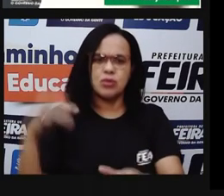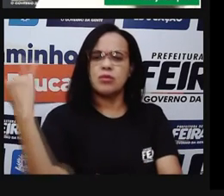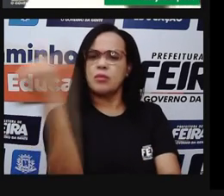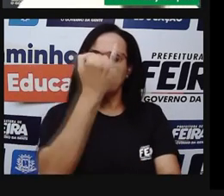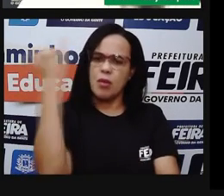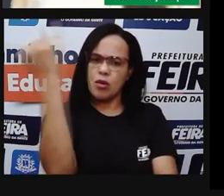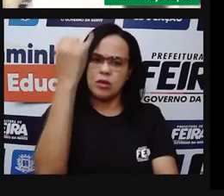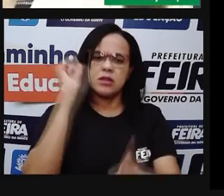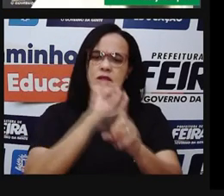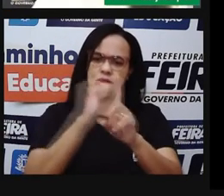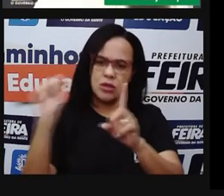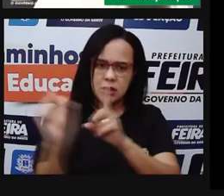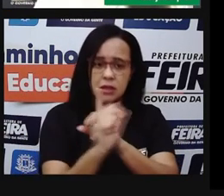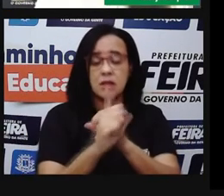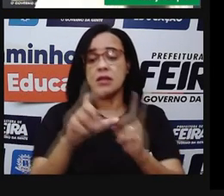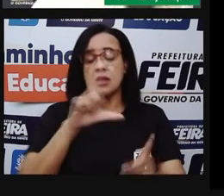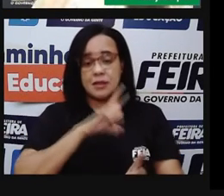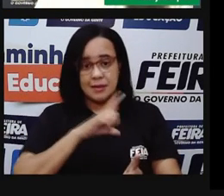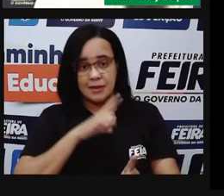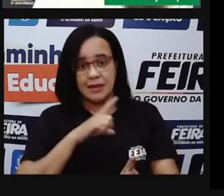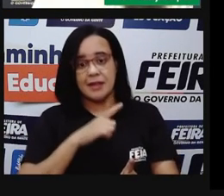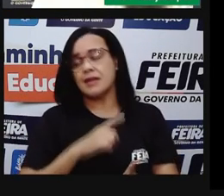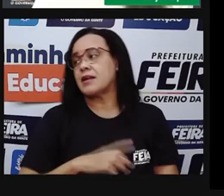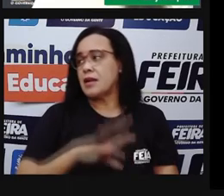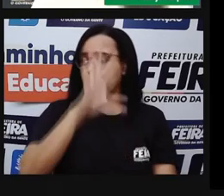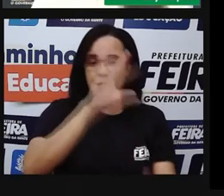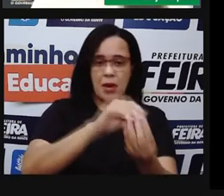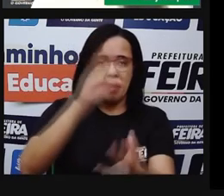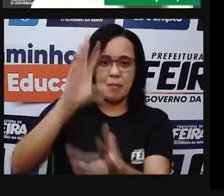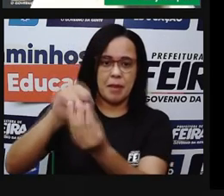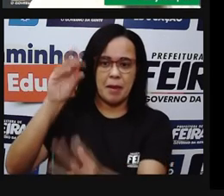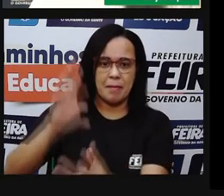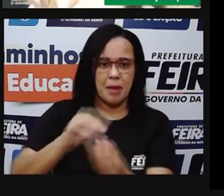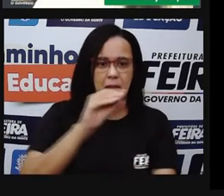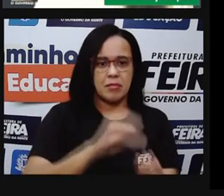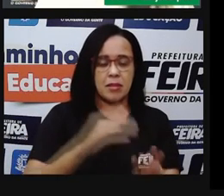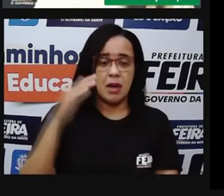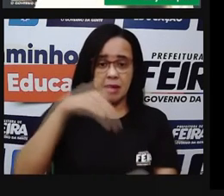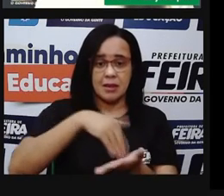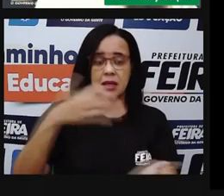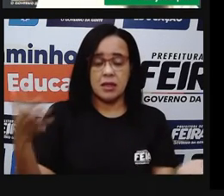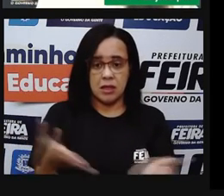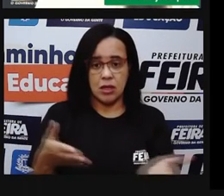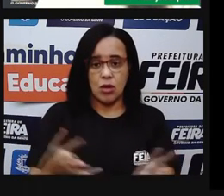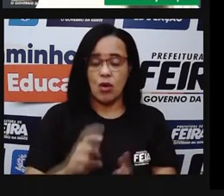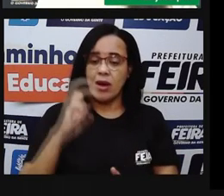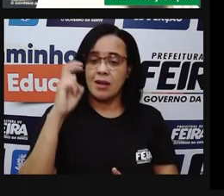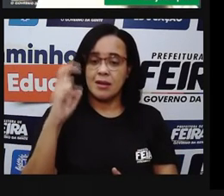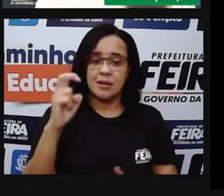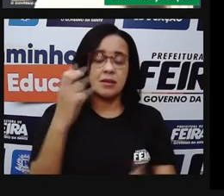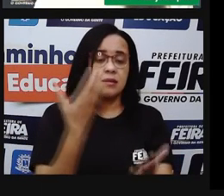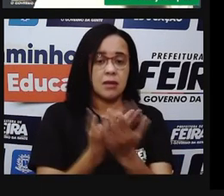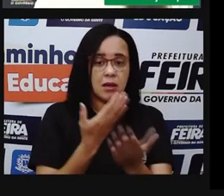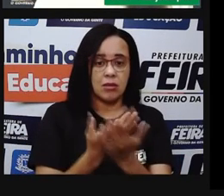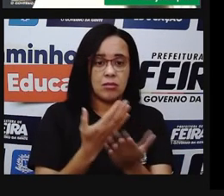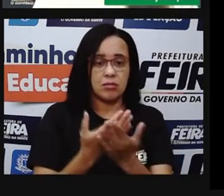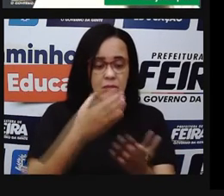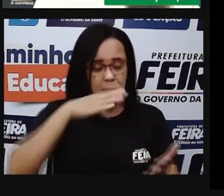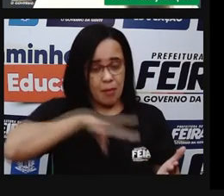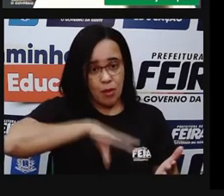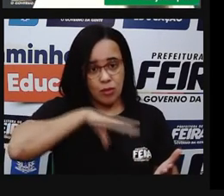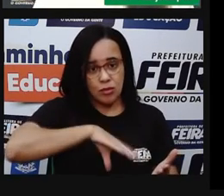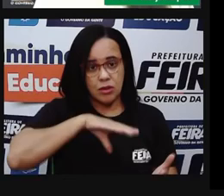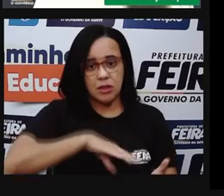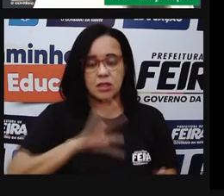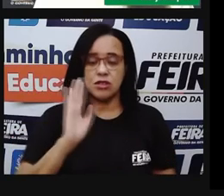Então, gente, fazendo um apanhado, né, das aulas que nós já tivemos até aqui, essa é a nossa quinta aula de português. A gente estudou